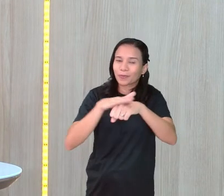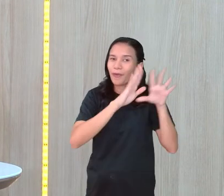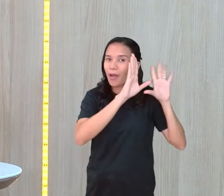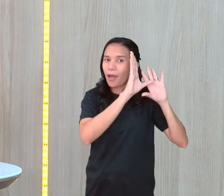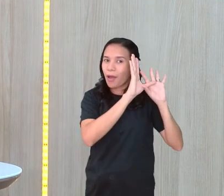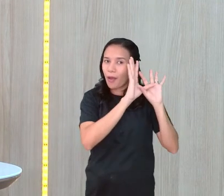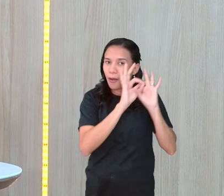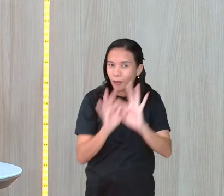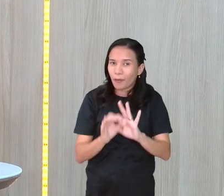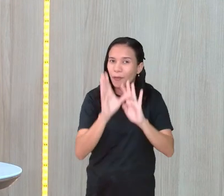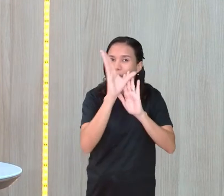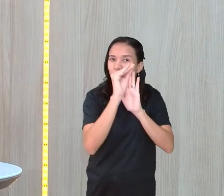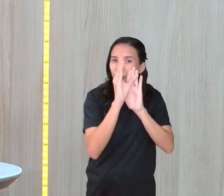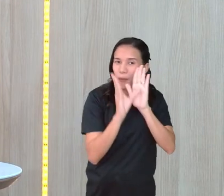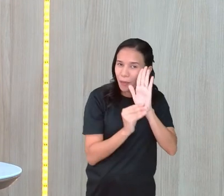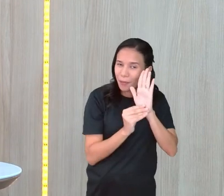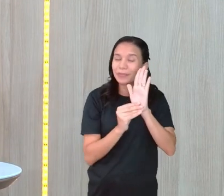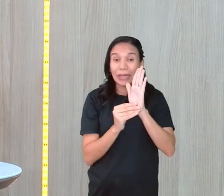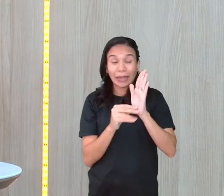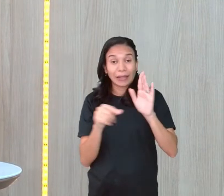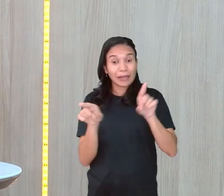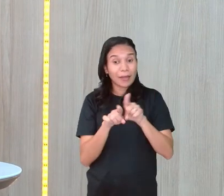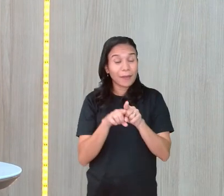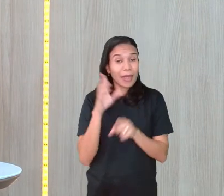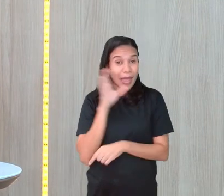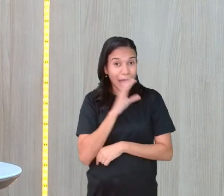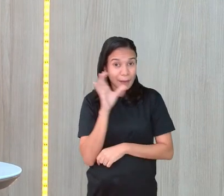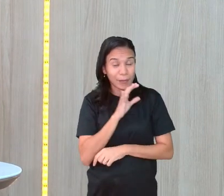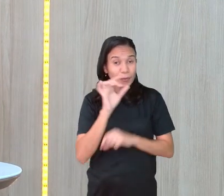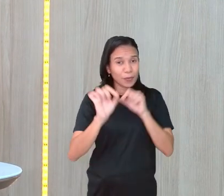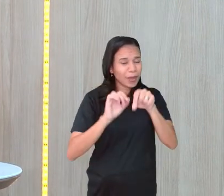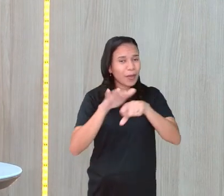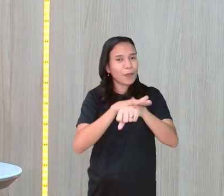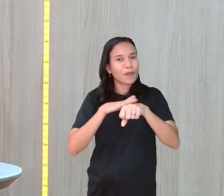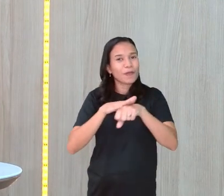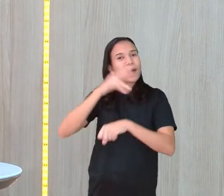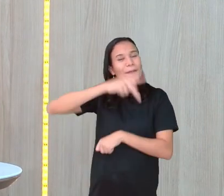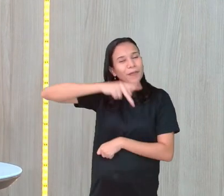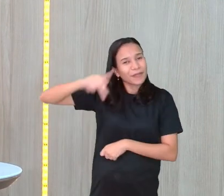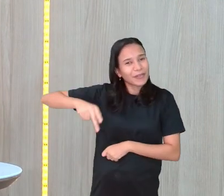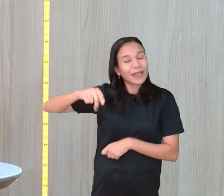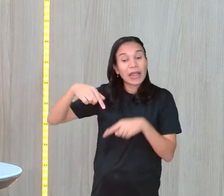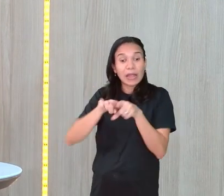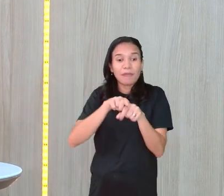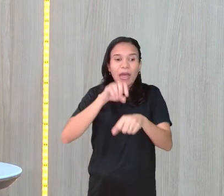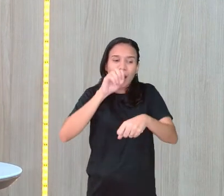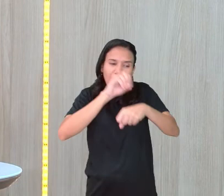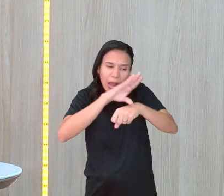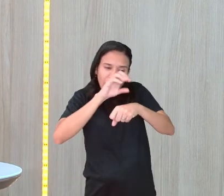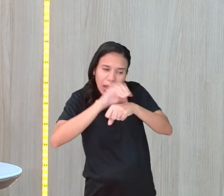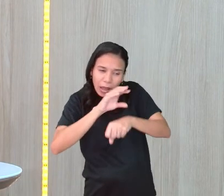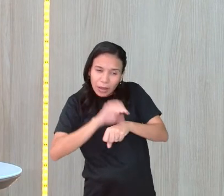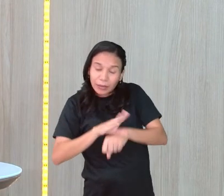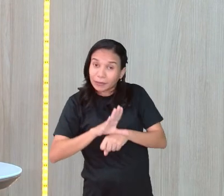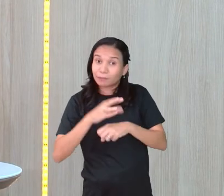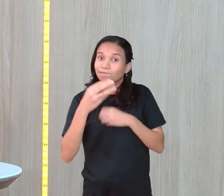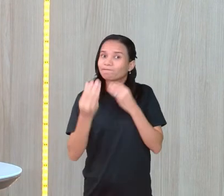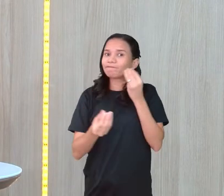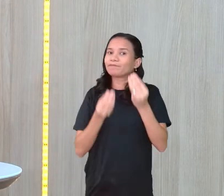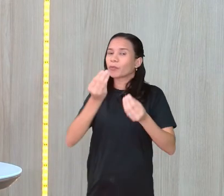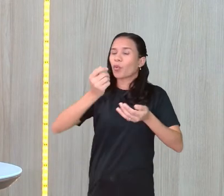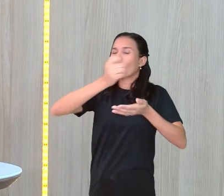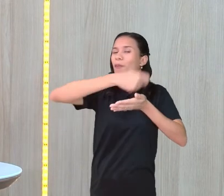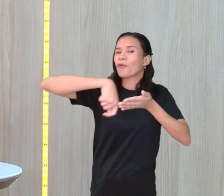conteúdo e vou, né, rapidinho, conversar com a professora Adriana e ela vai dar dicas para a gente. Como a